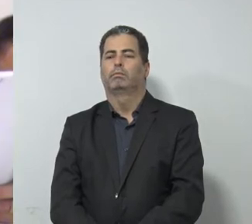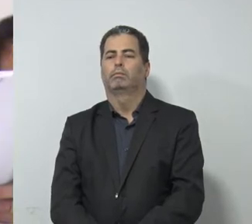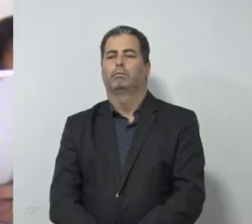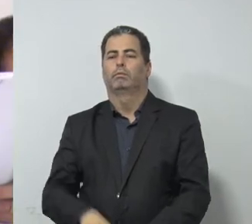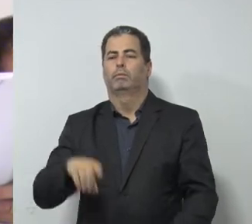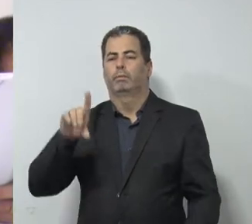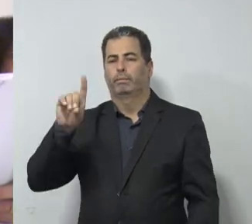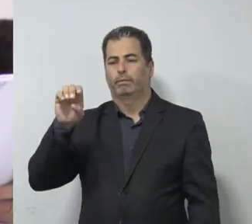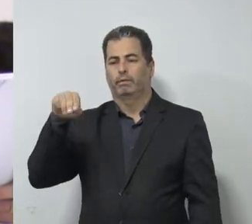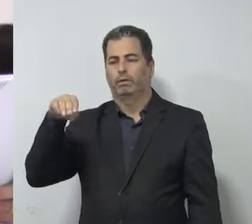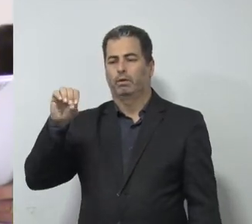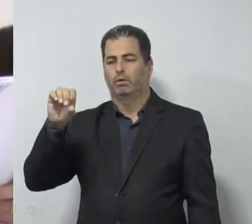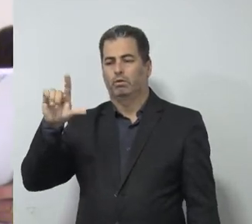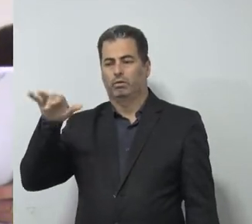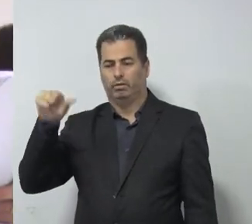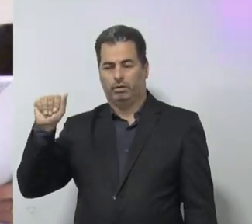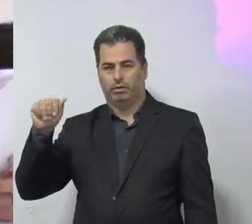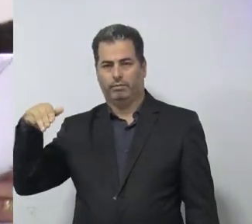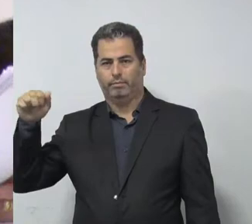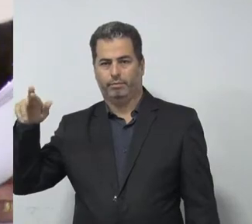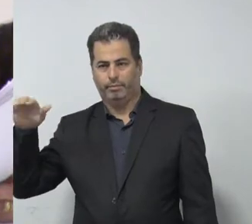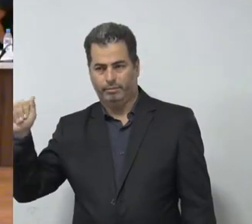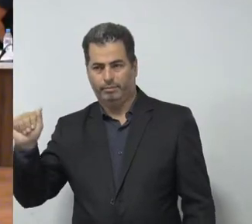Zenóbia Maria da Silva Alves.